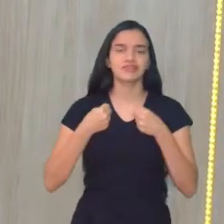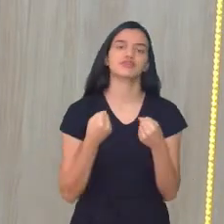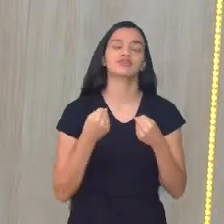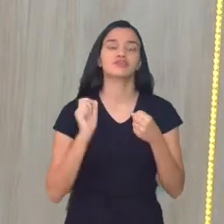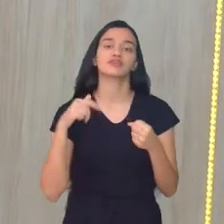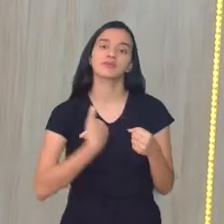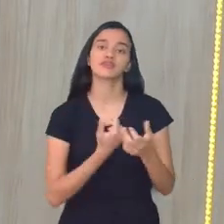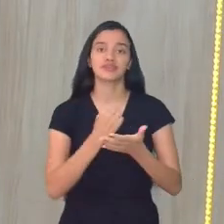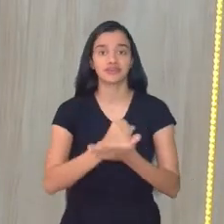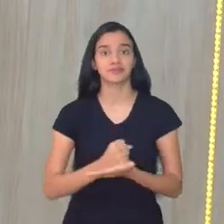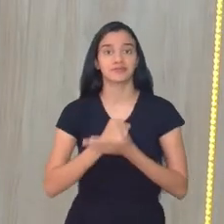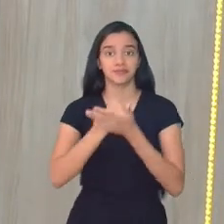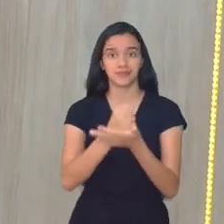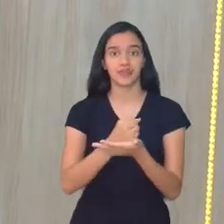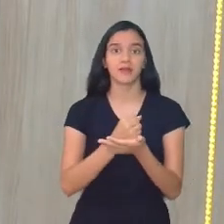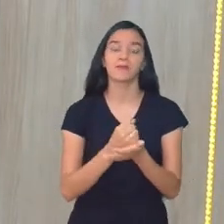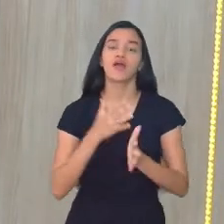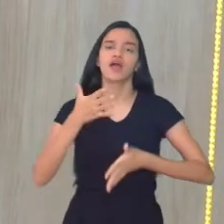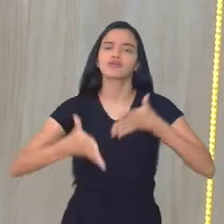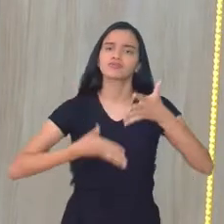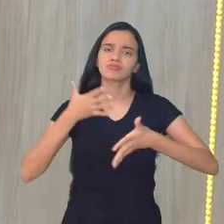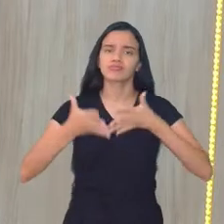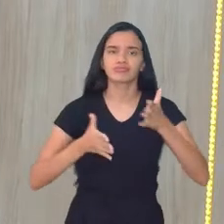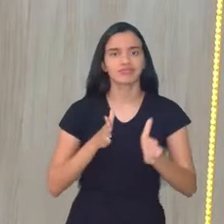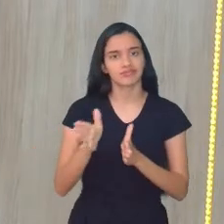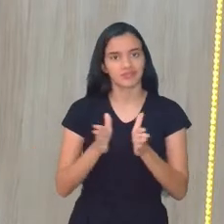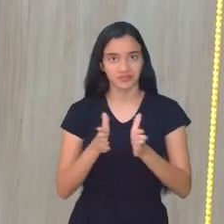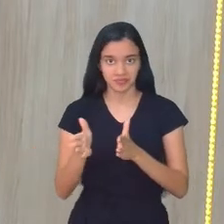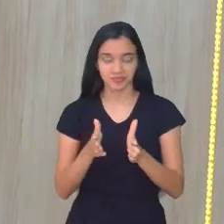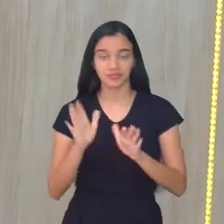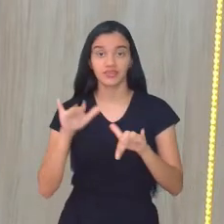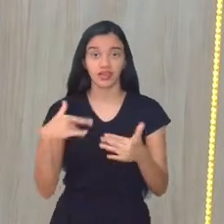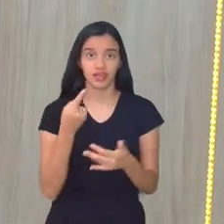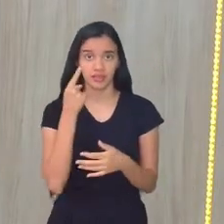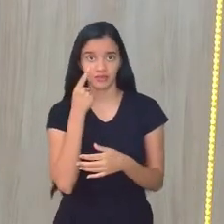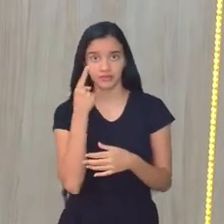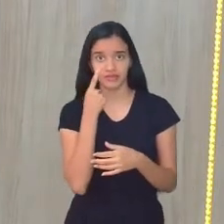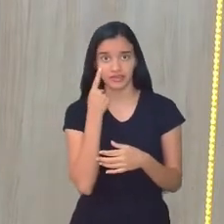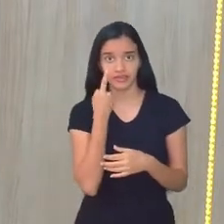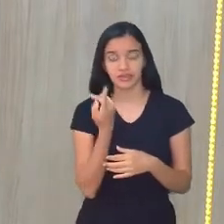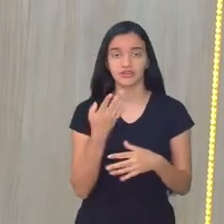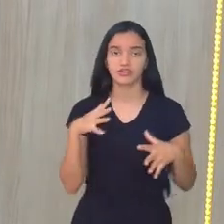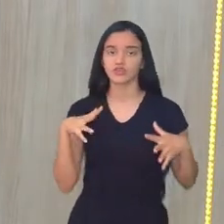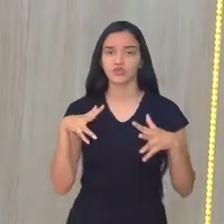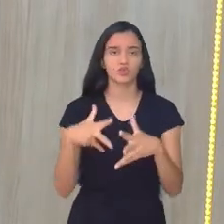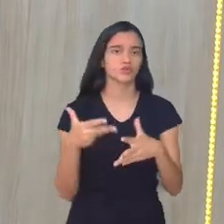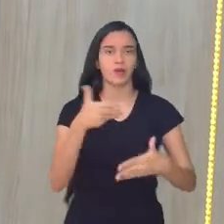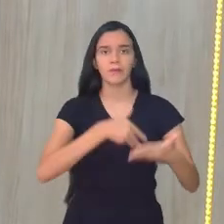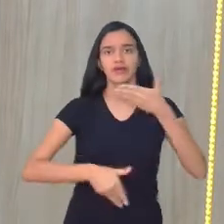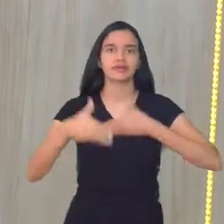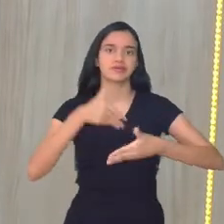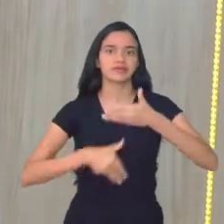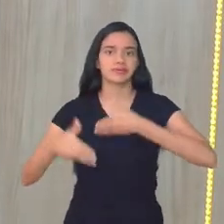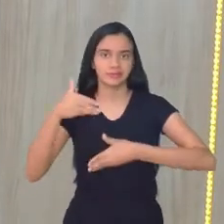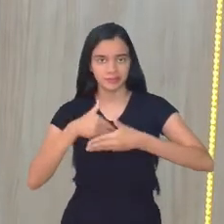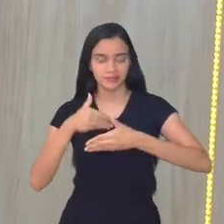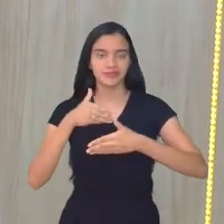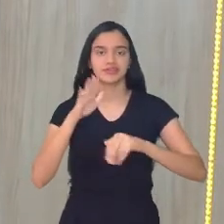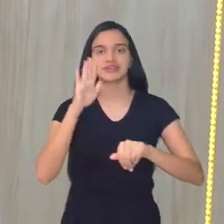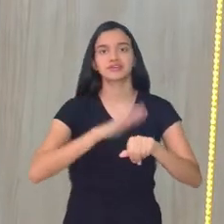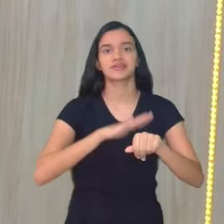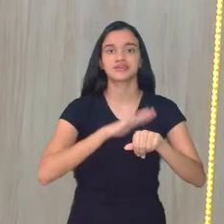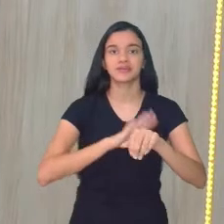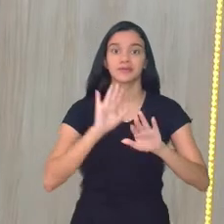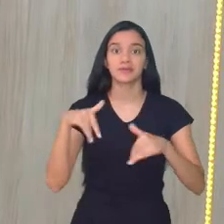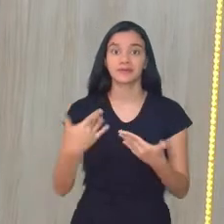para nos ajudar a levar a nossa aula até vocês, pessoal. Então, fique atento e todos vamos participar, né, desse momento